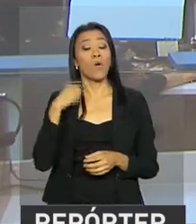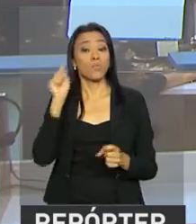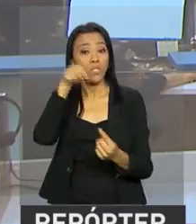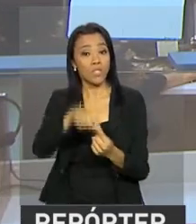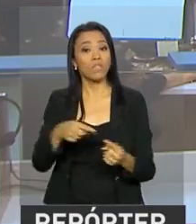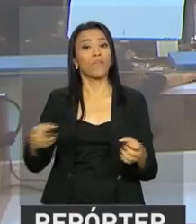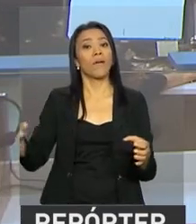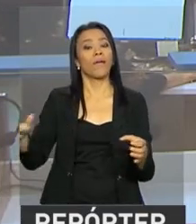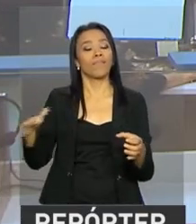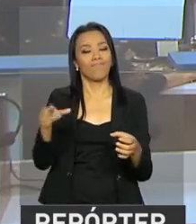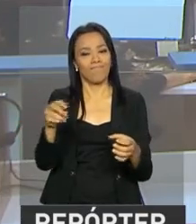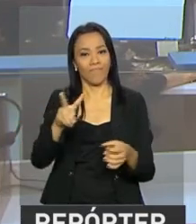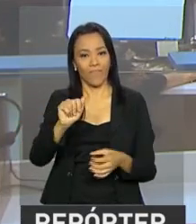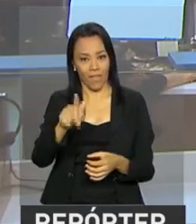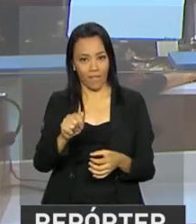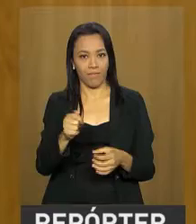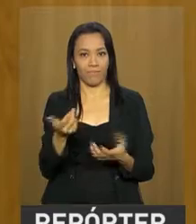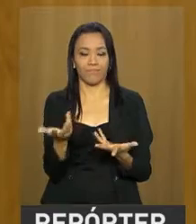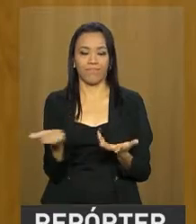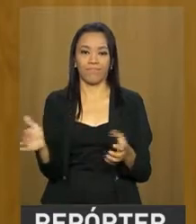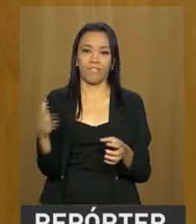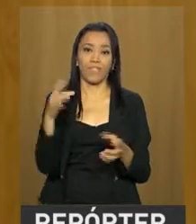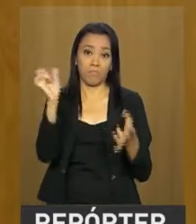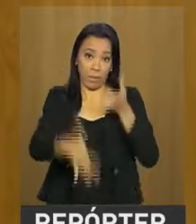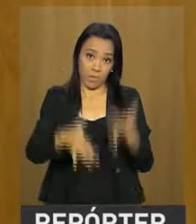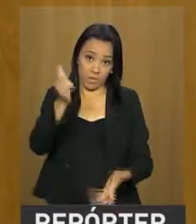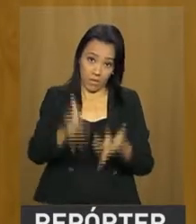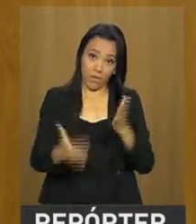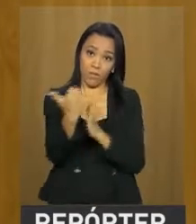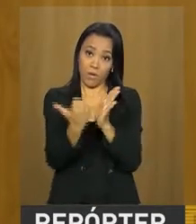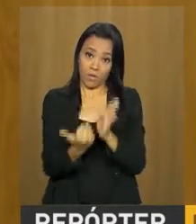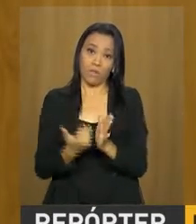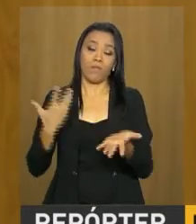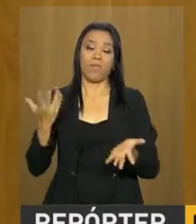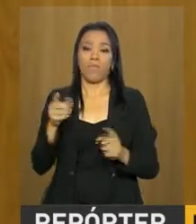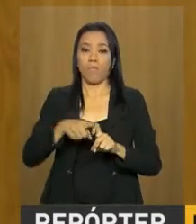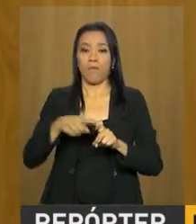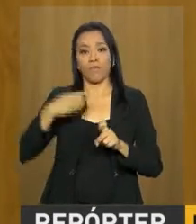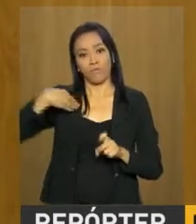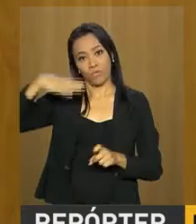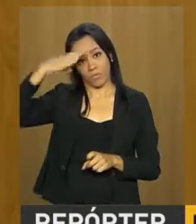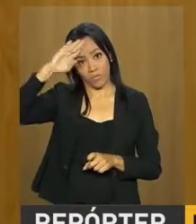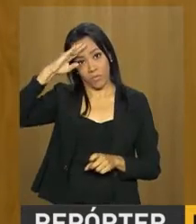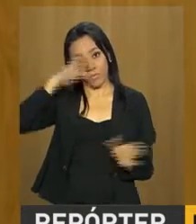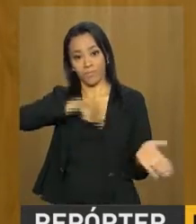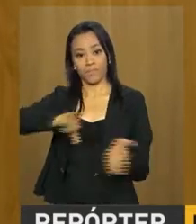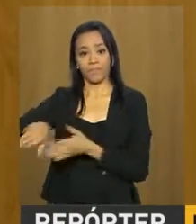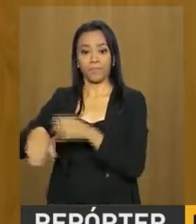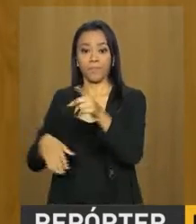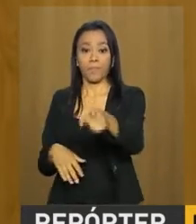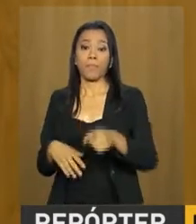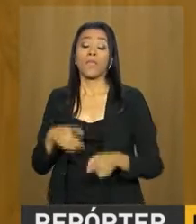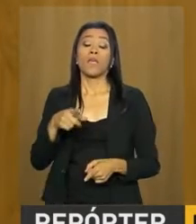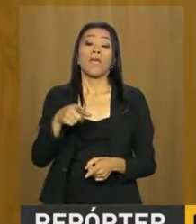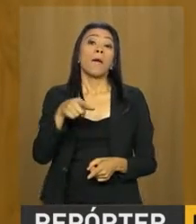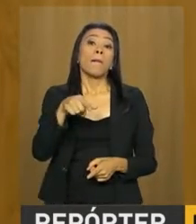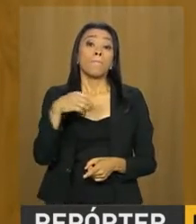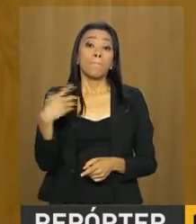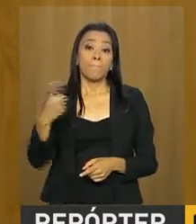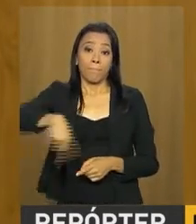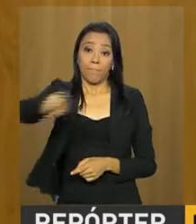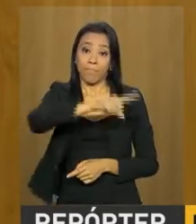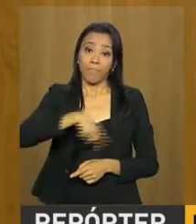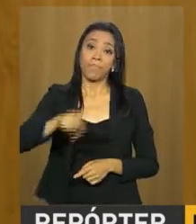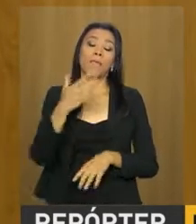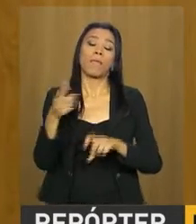profissionais que deixaram o programa. Nós estamos fazendo reposição de médicos que completaram 3 anos e